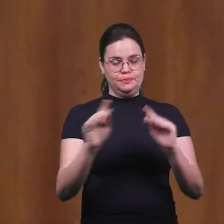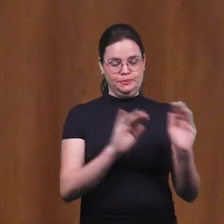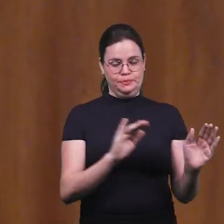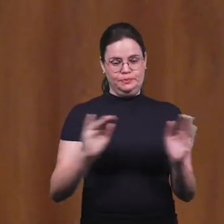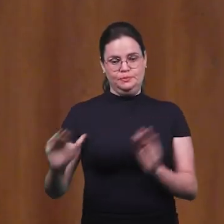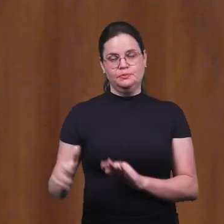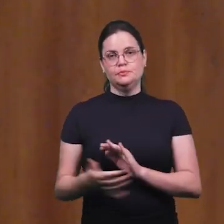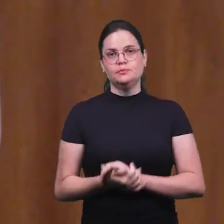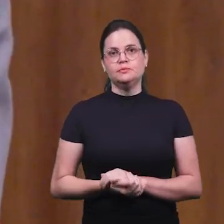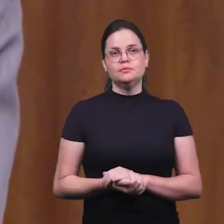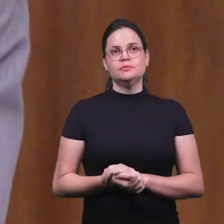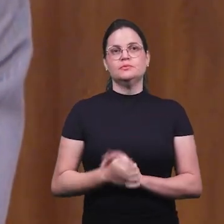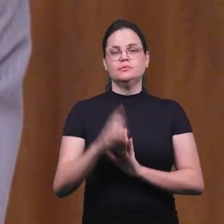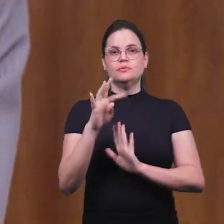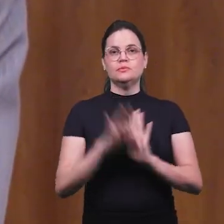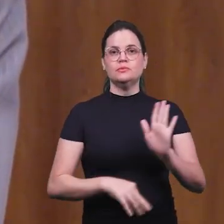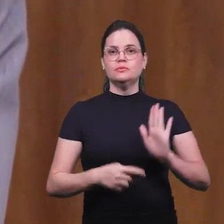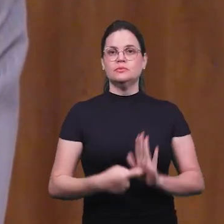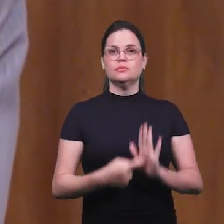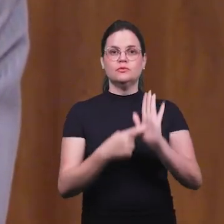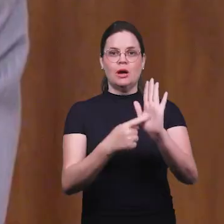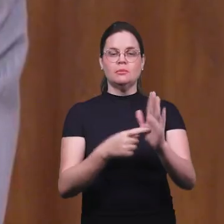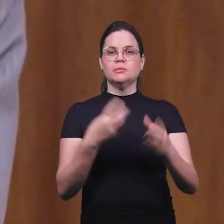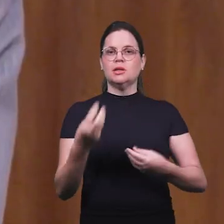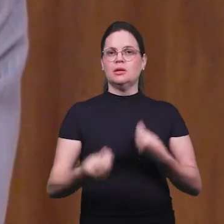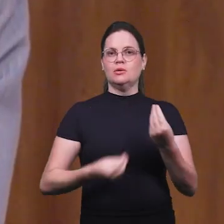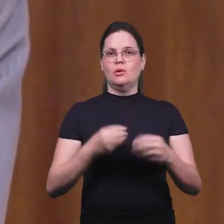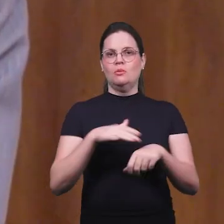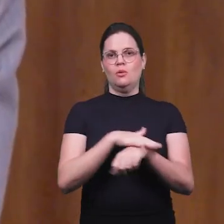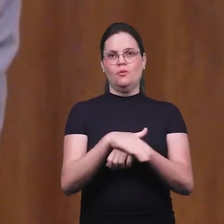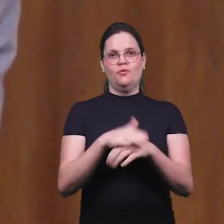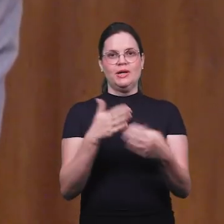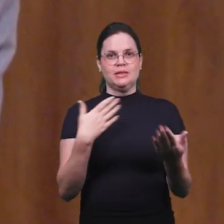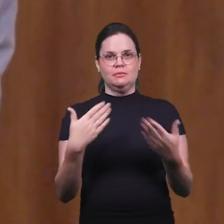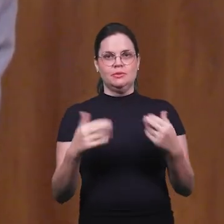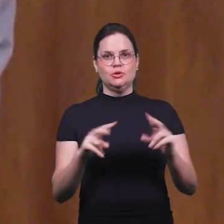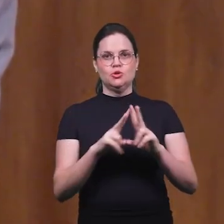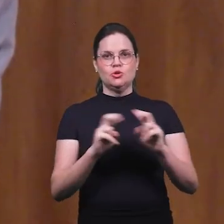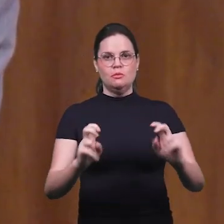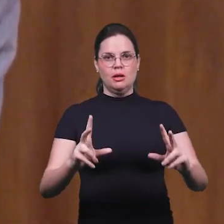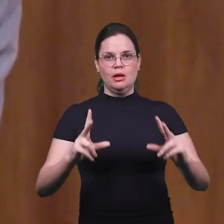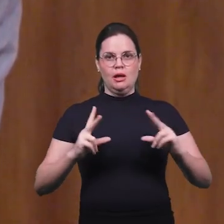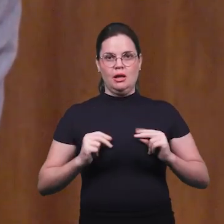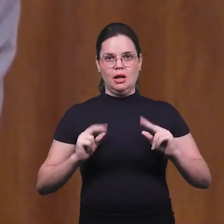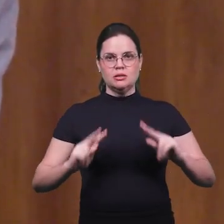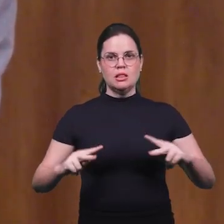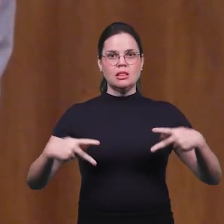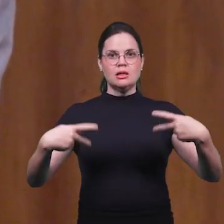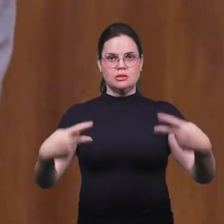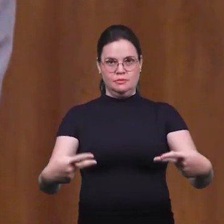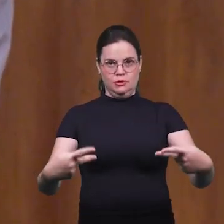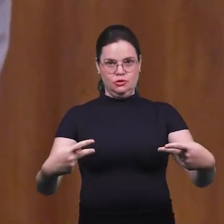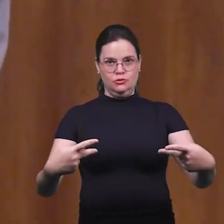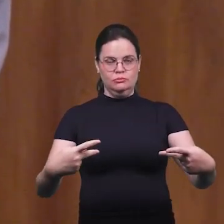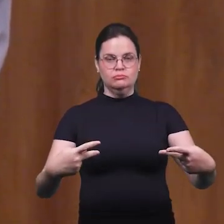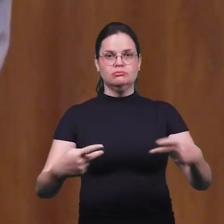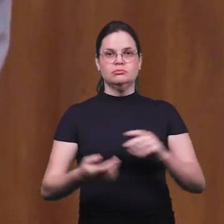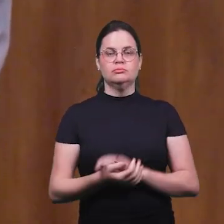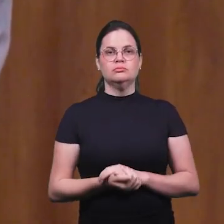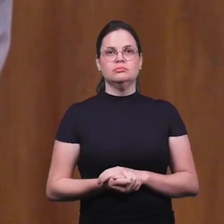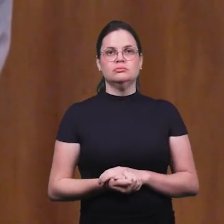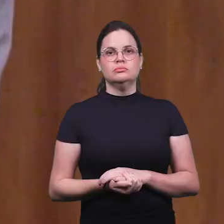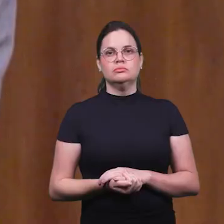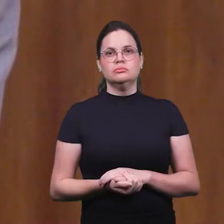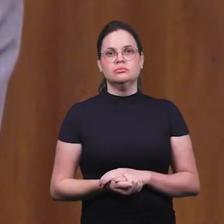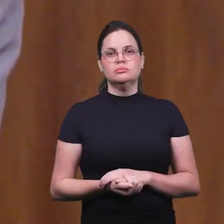início desse nosso diálogo sobre esse assunto da transmissão da herança. E eu acho que para a gente poder